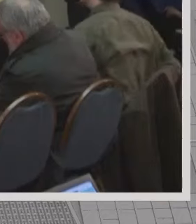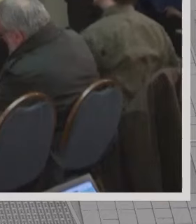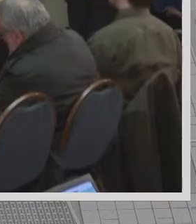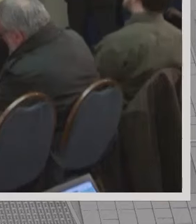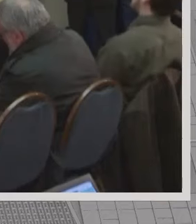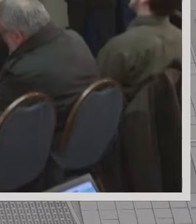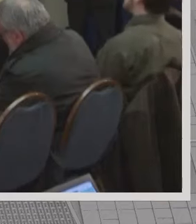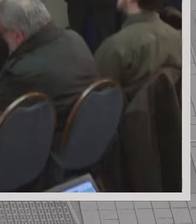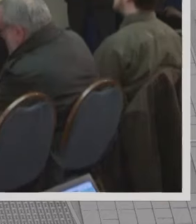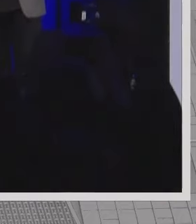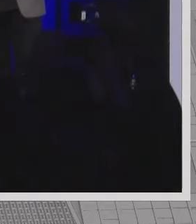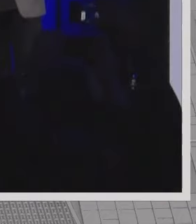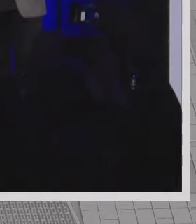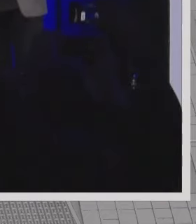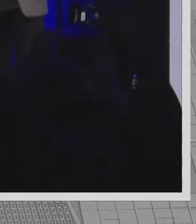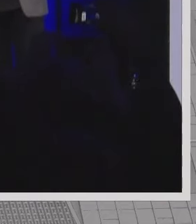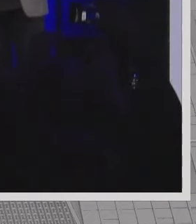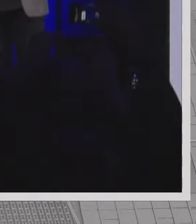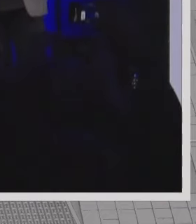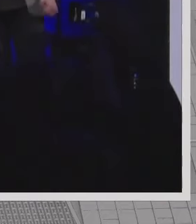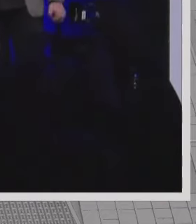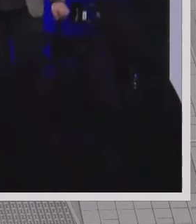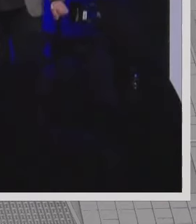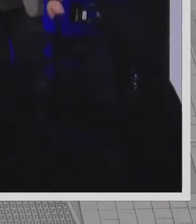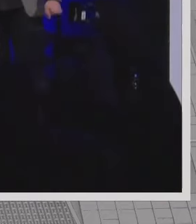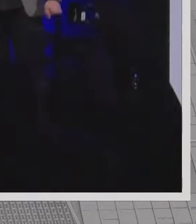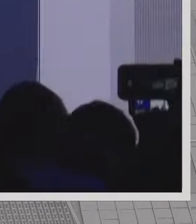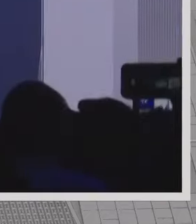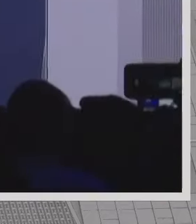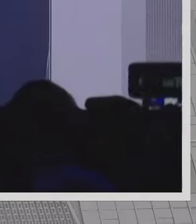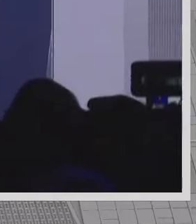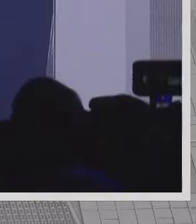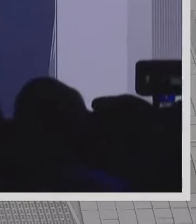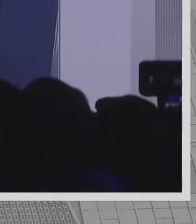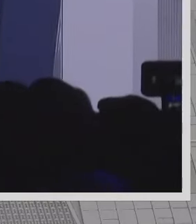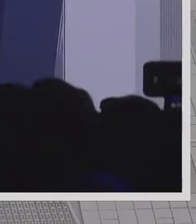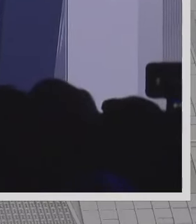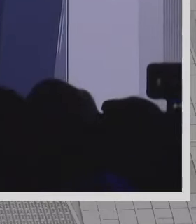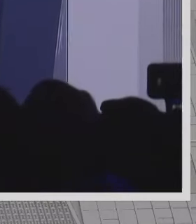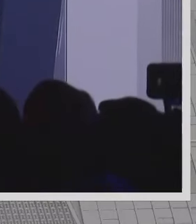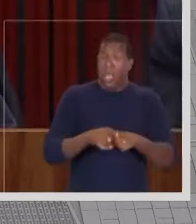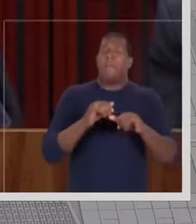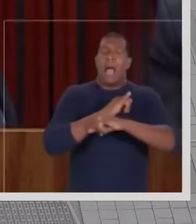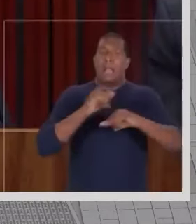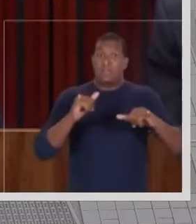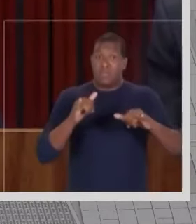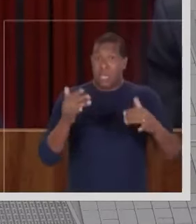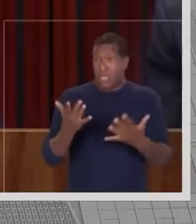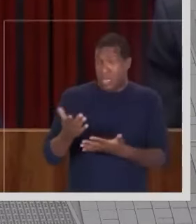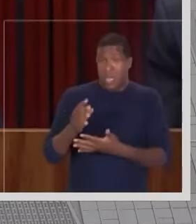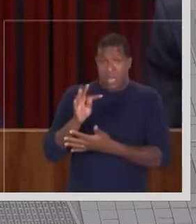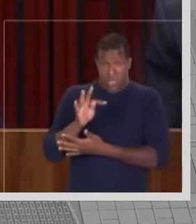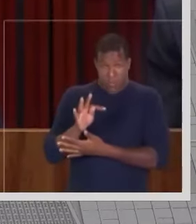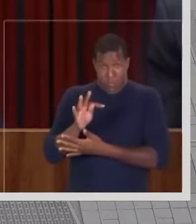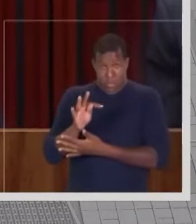discursos que foram feitos em plenário a oposição dizendo que se trata de uma censura ao empresário,